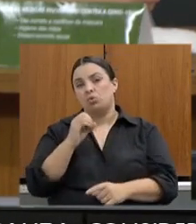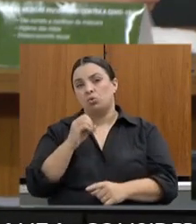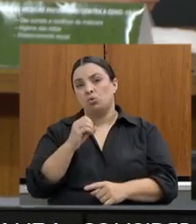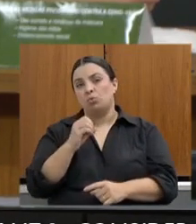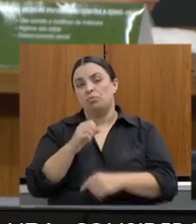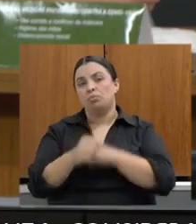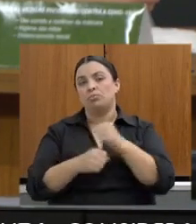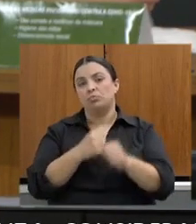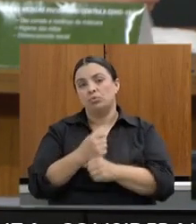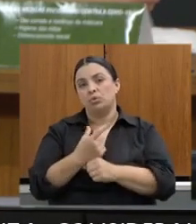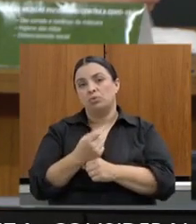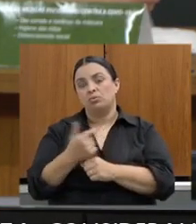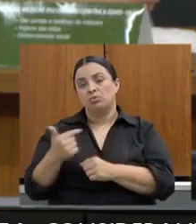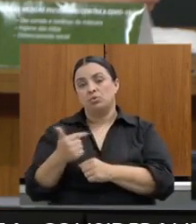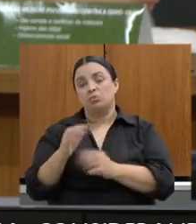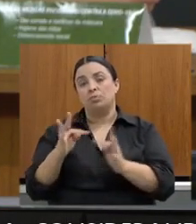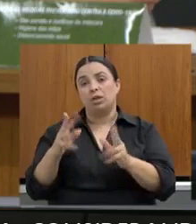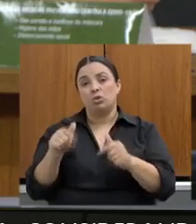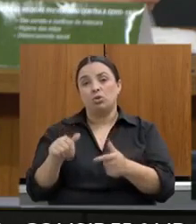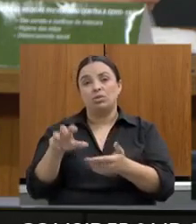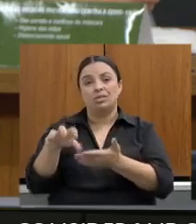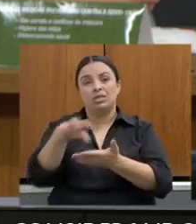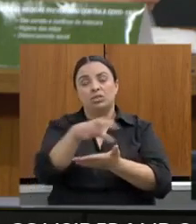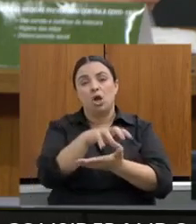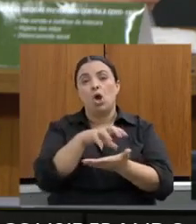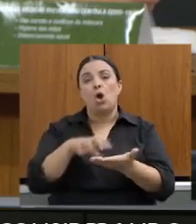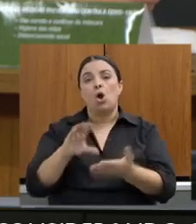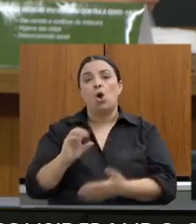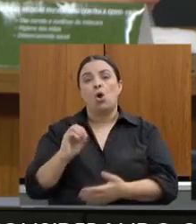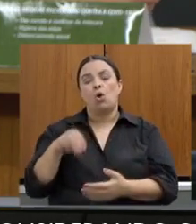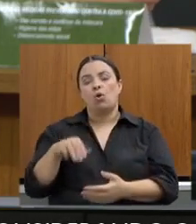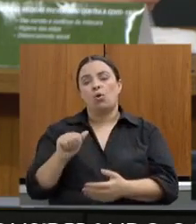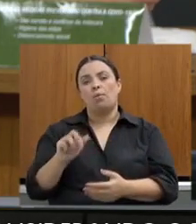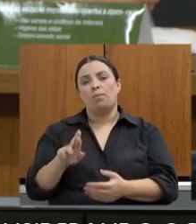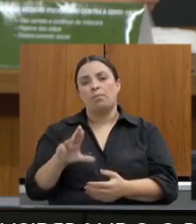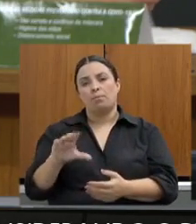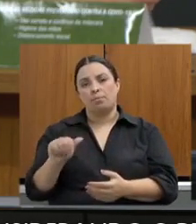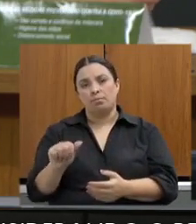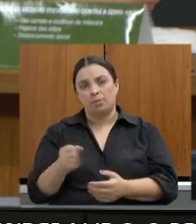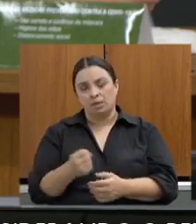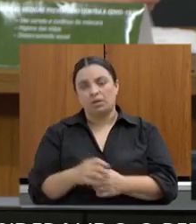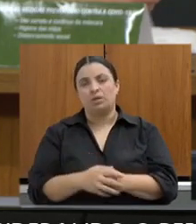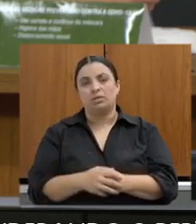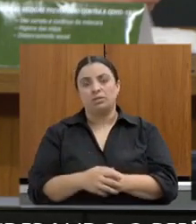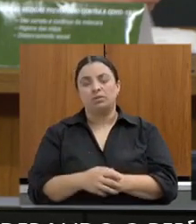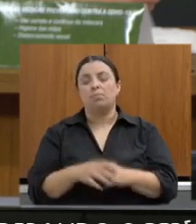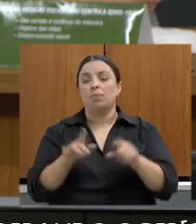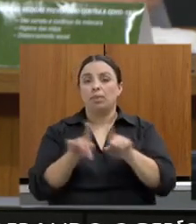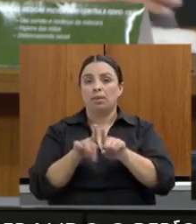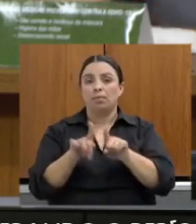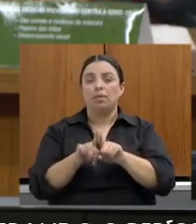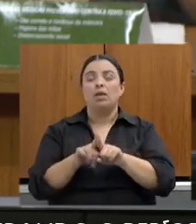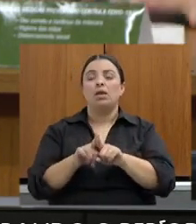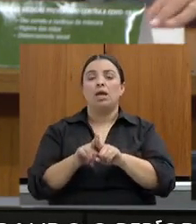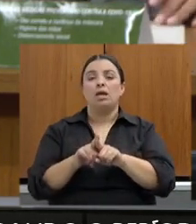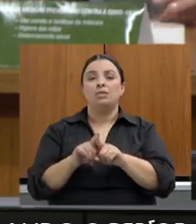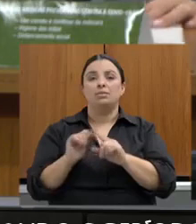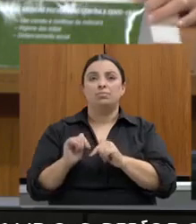de Minas Gerais assim como dos textos e das medidas